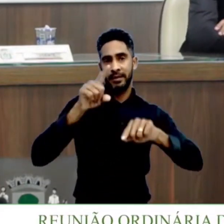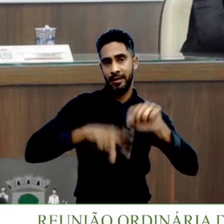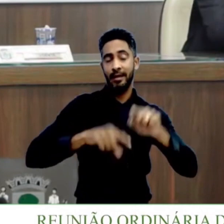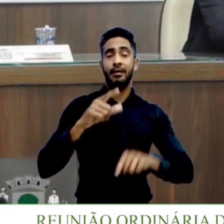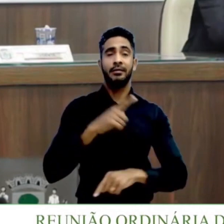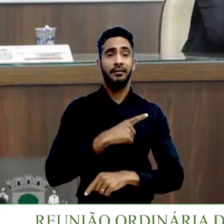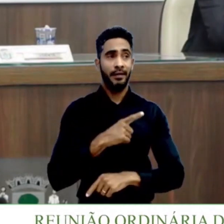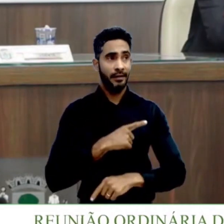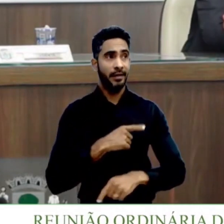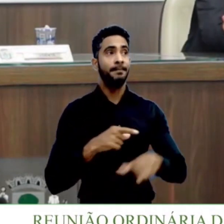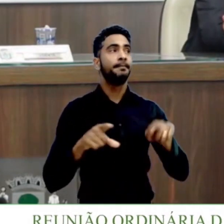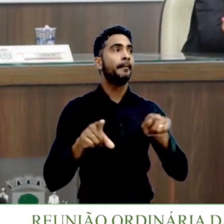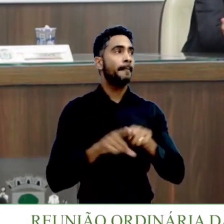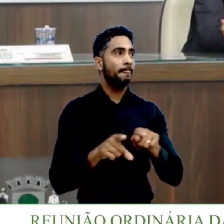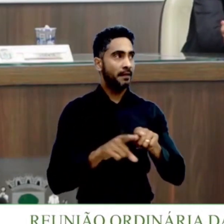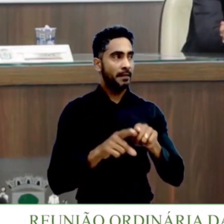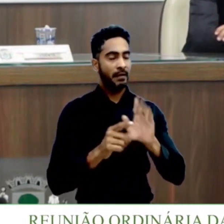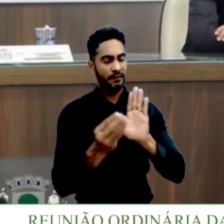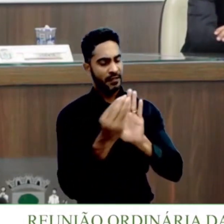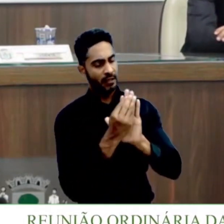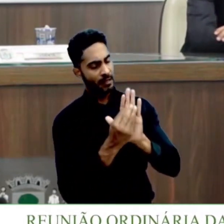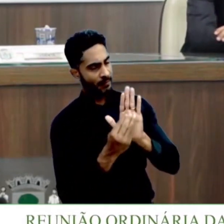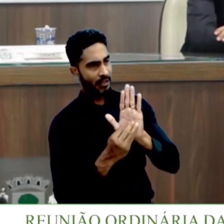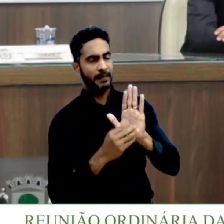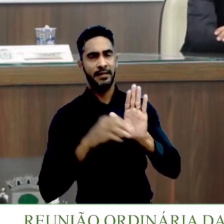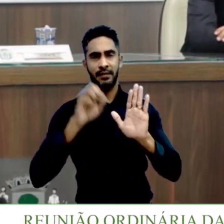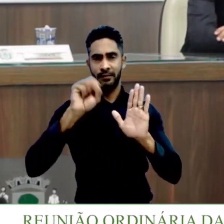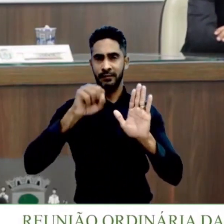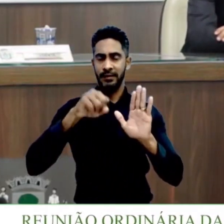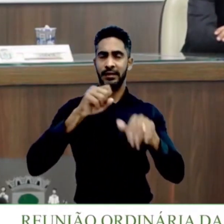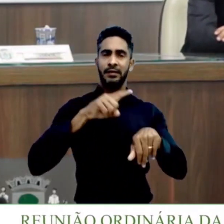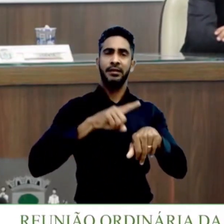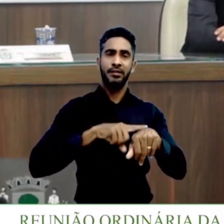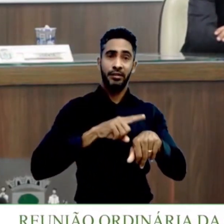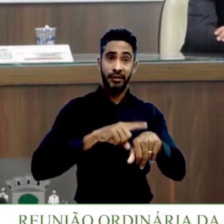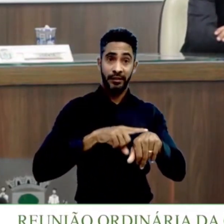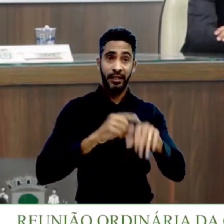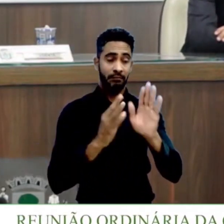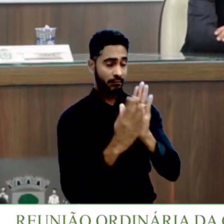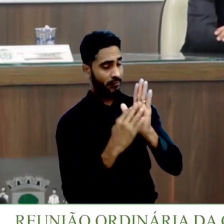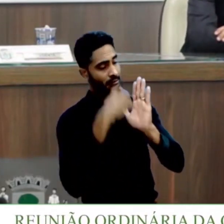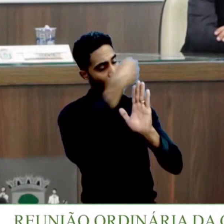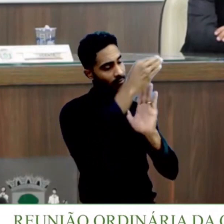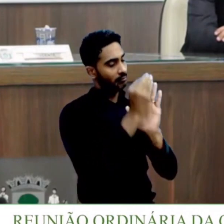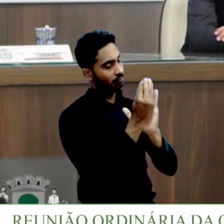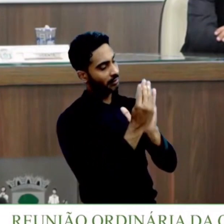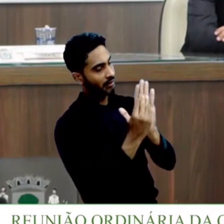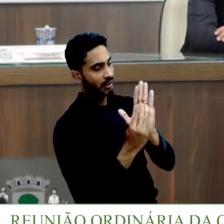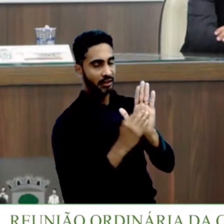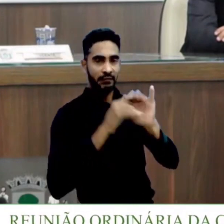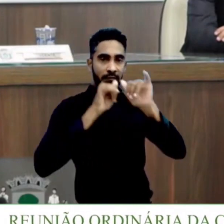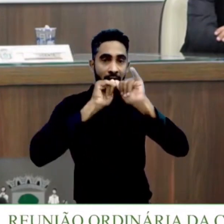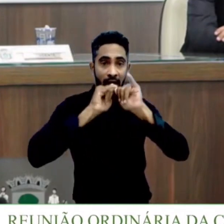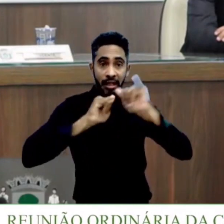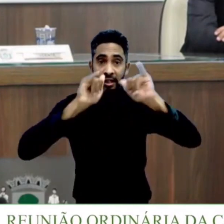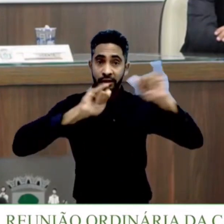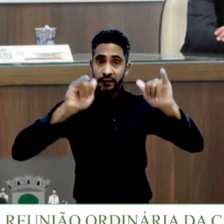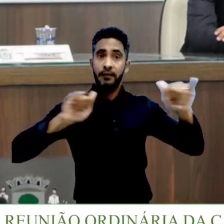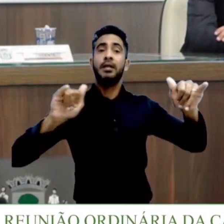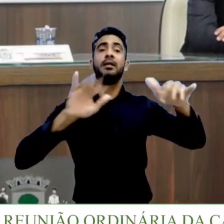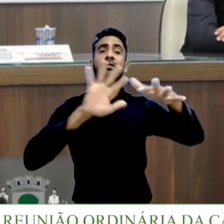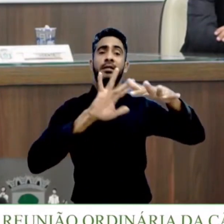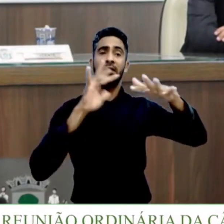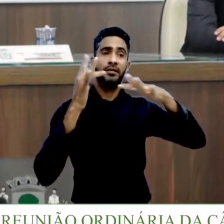E vamos fazer essa programação, sim. Assim que a gente já tiver as agendas, a gente vai estar divulgando aí nas nossas redes sociais,